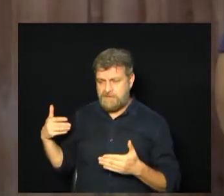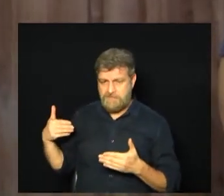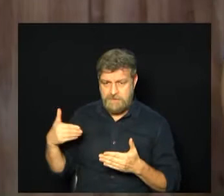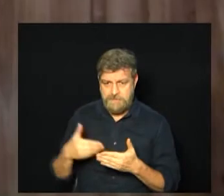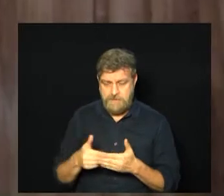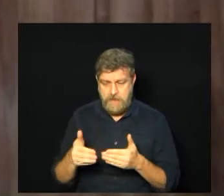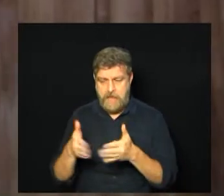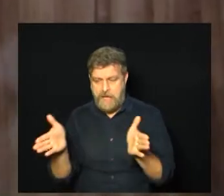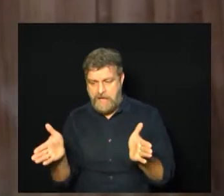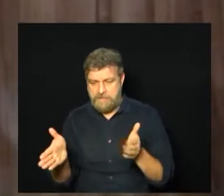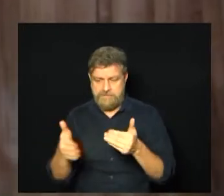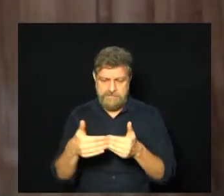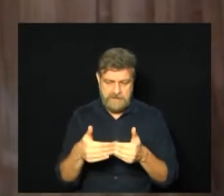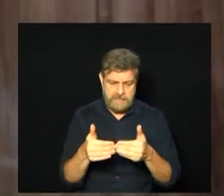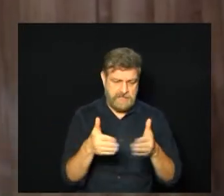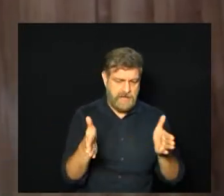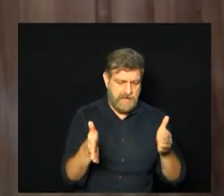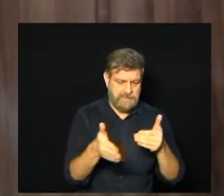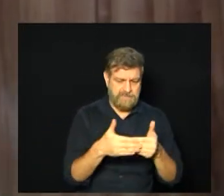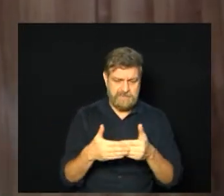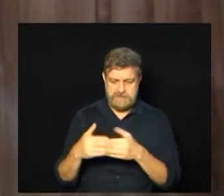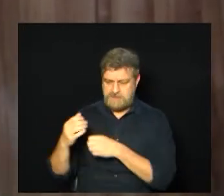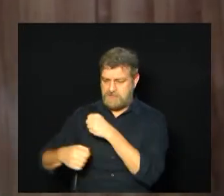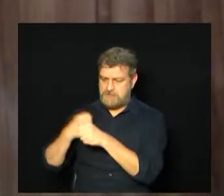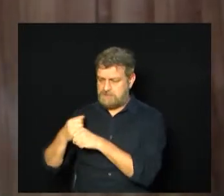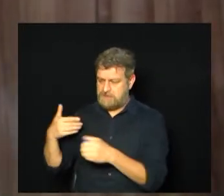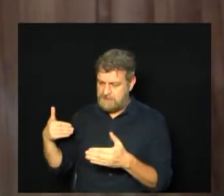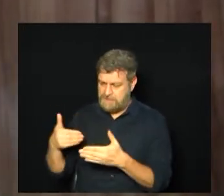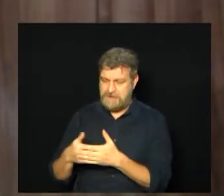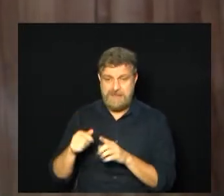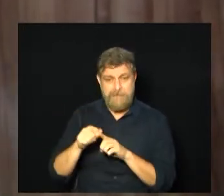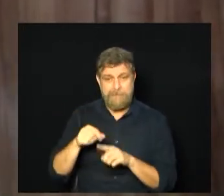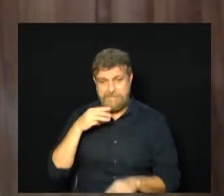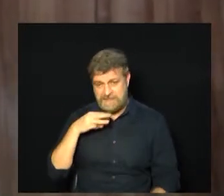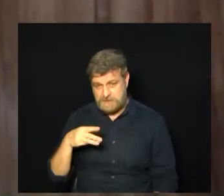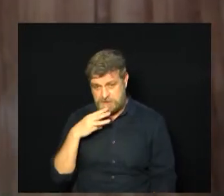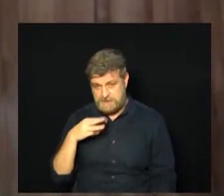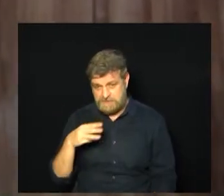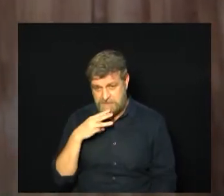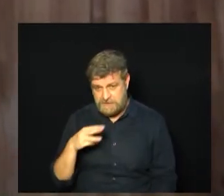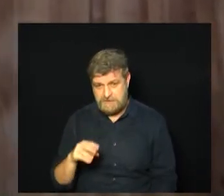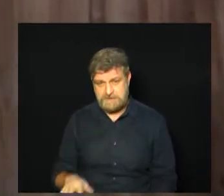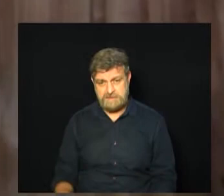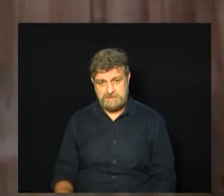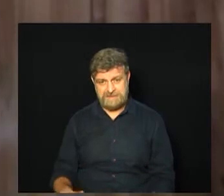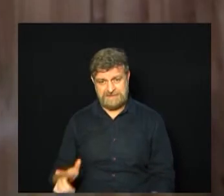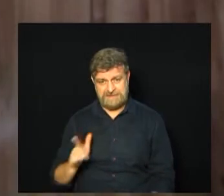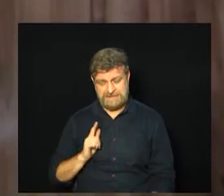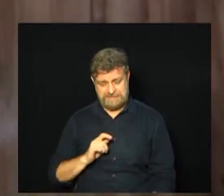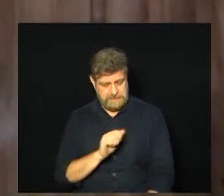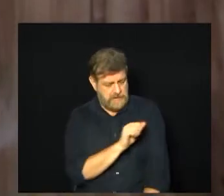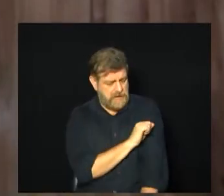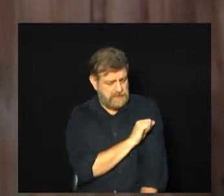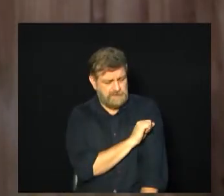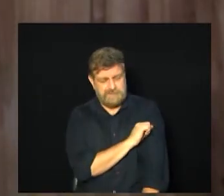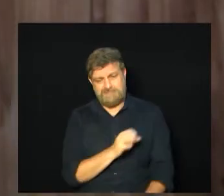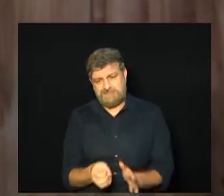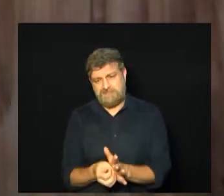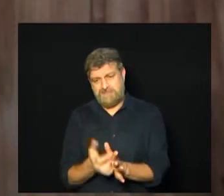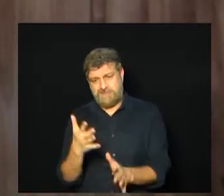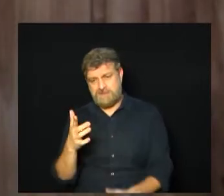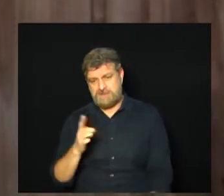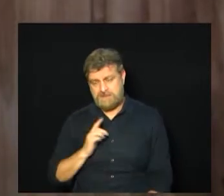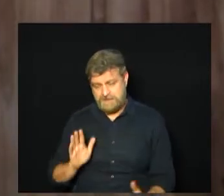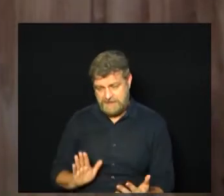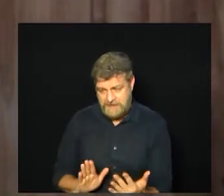conta da pandemia desde o ano passado, desde o mês de março do ano passado, né? Muitos alunos aí tiveram que